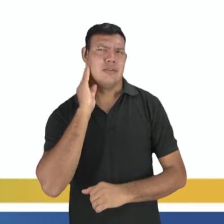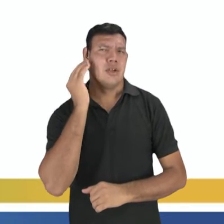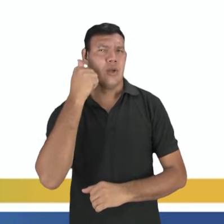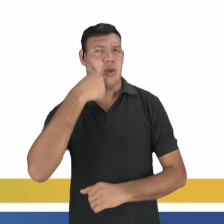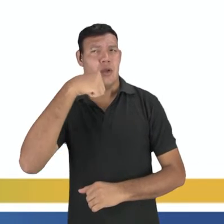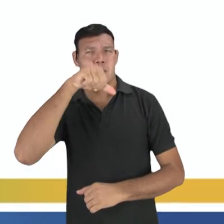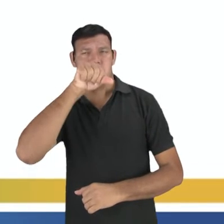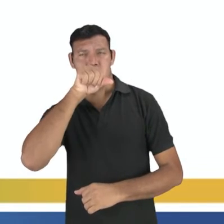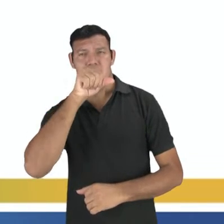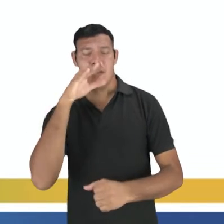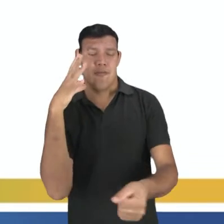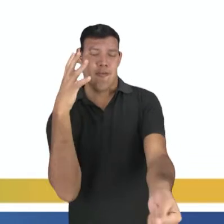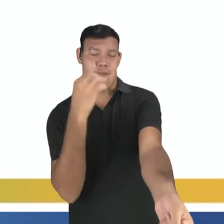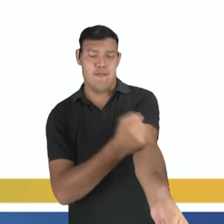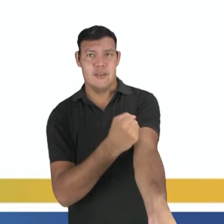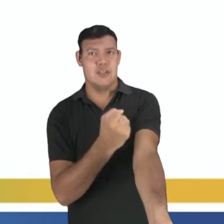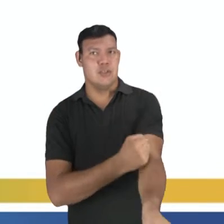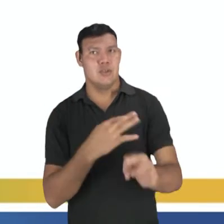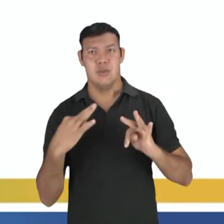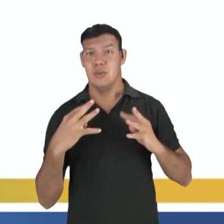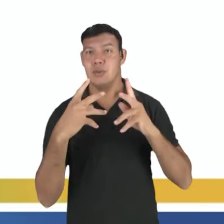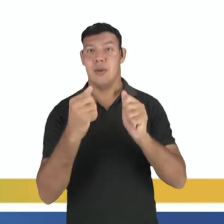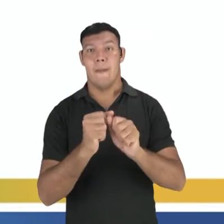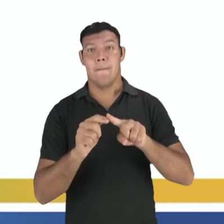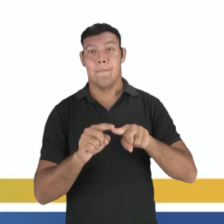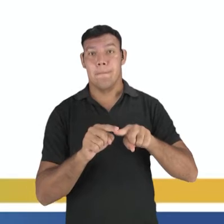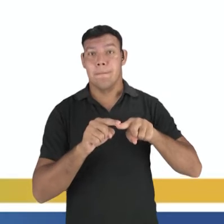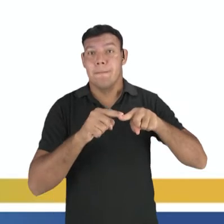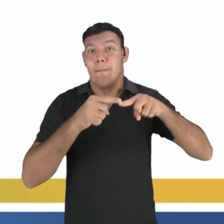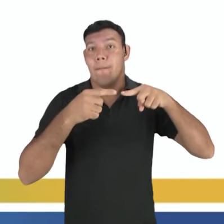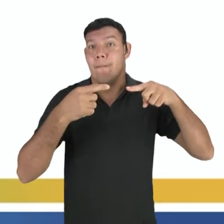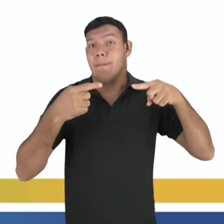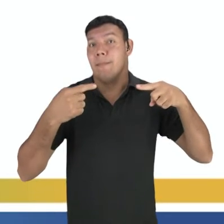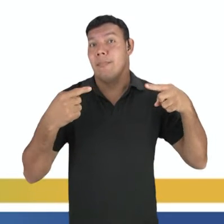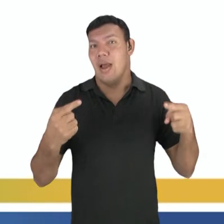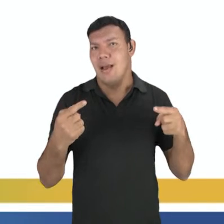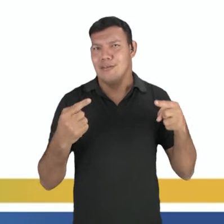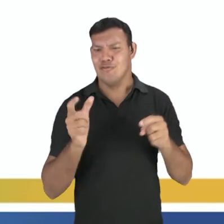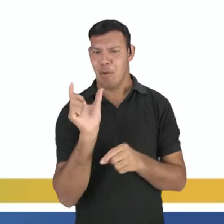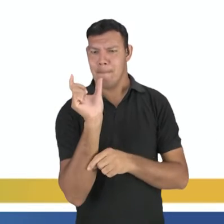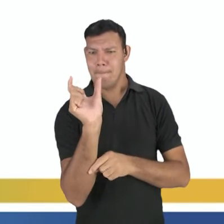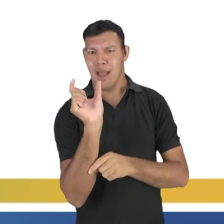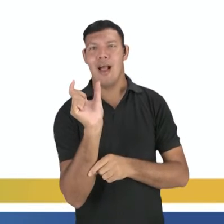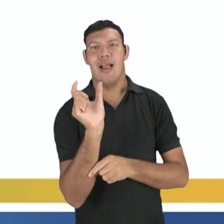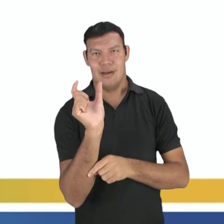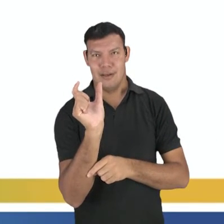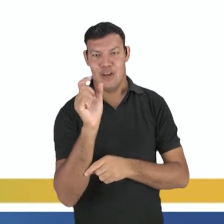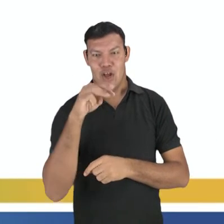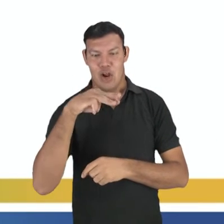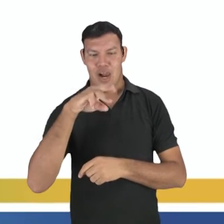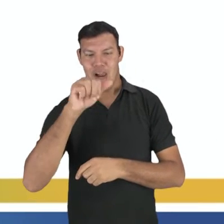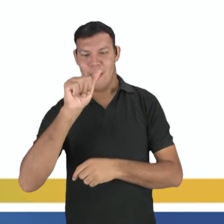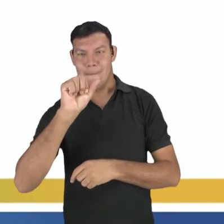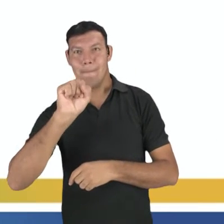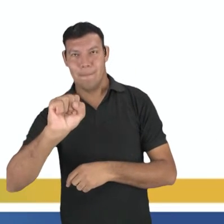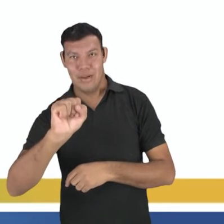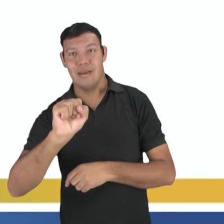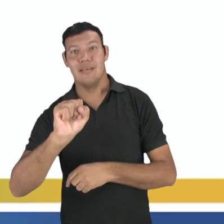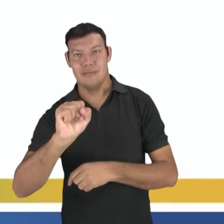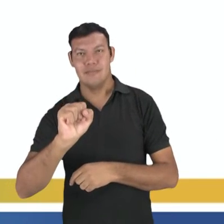todos os vícios, mas, quando ele coloca esse mas, lembrem-se,